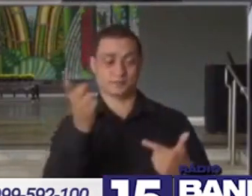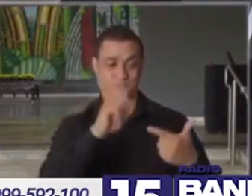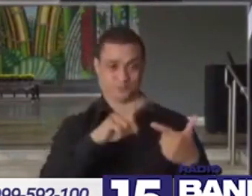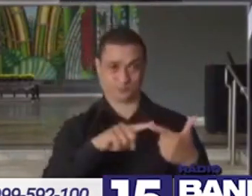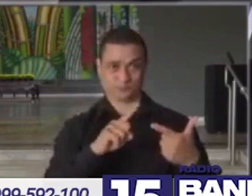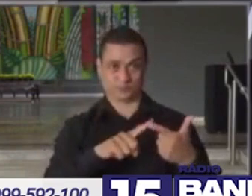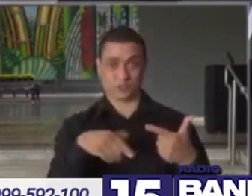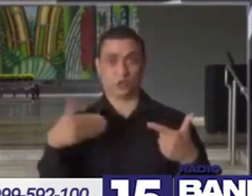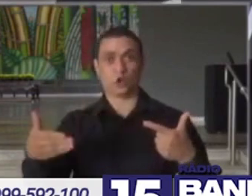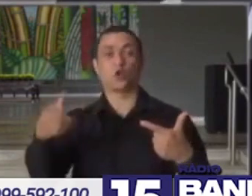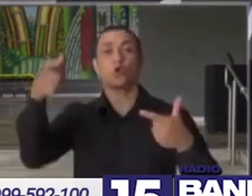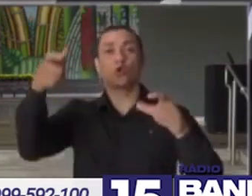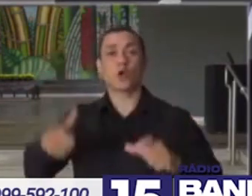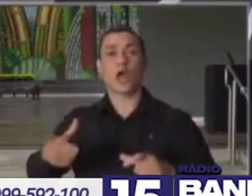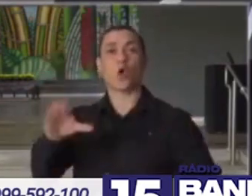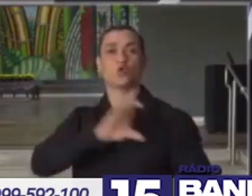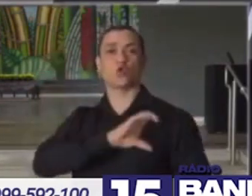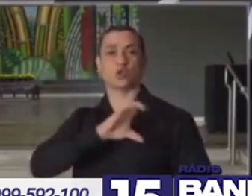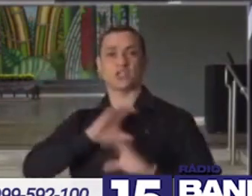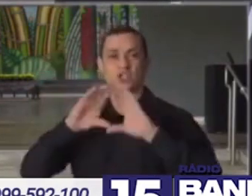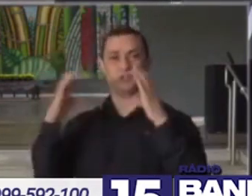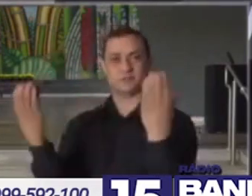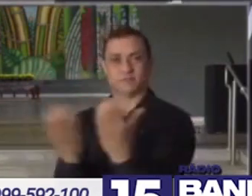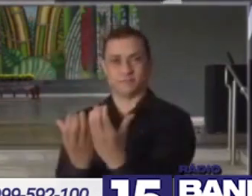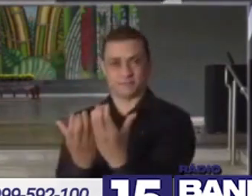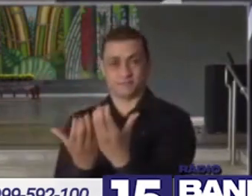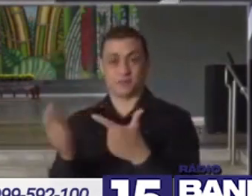Pacaembu, na Praça Charles Miller,